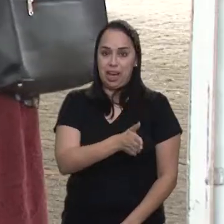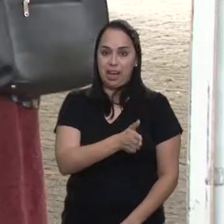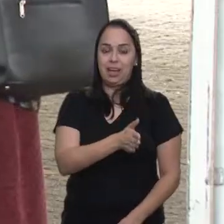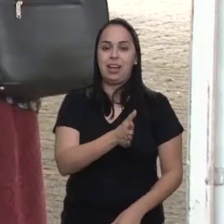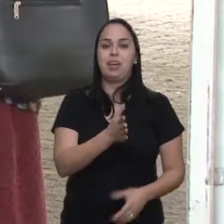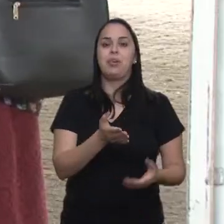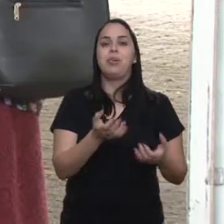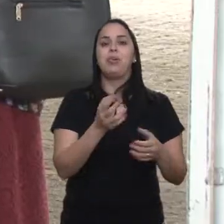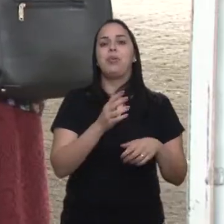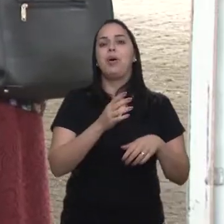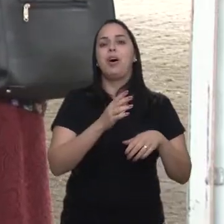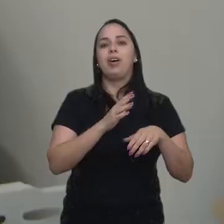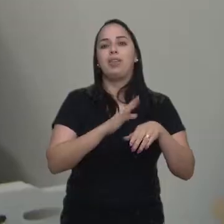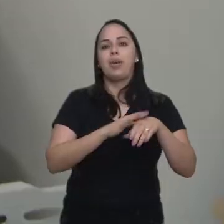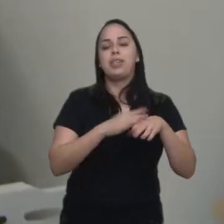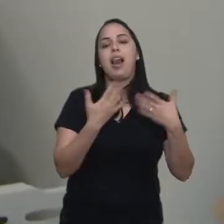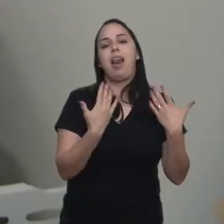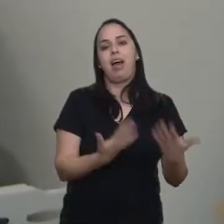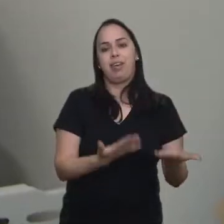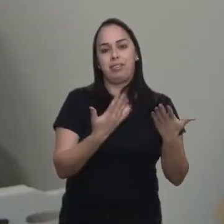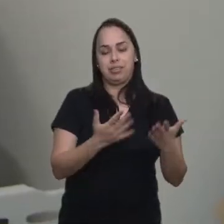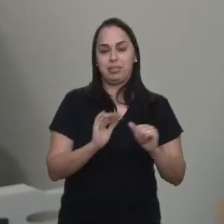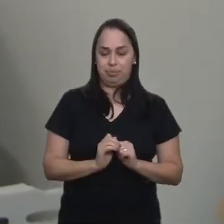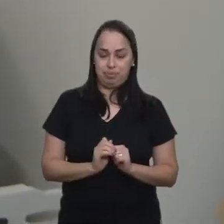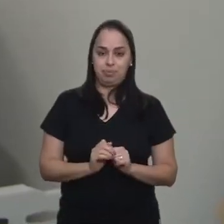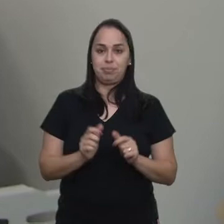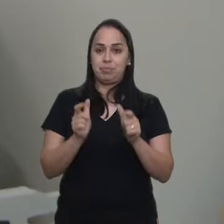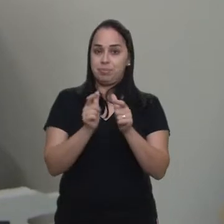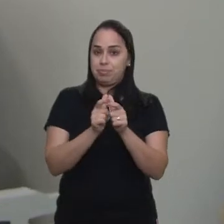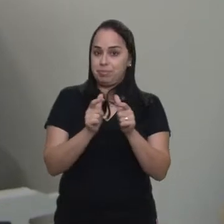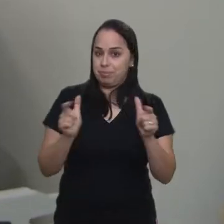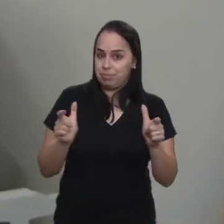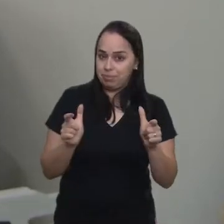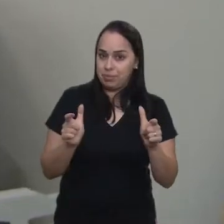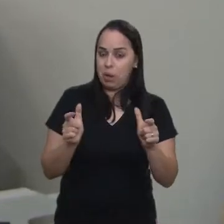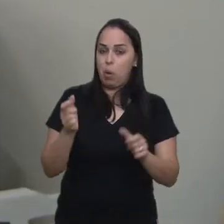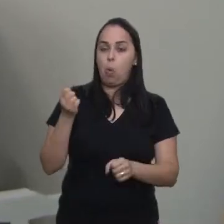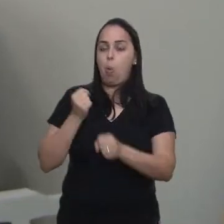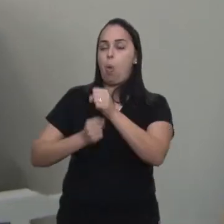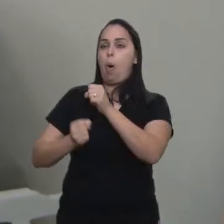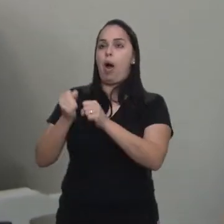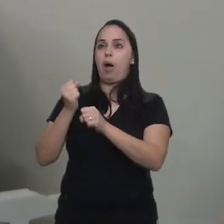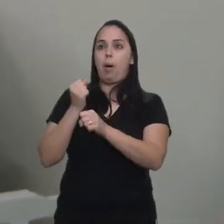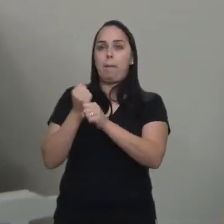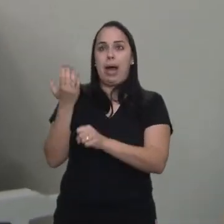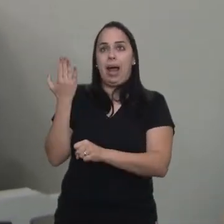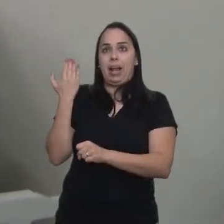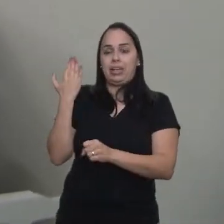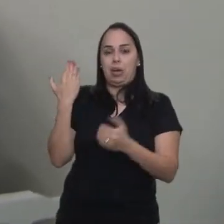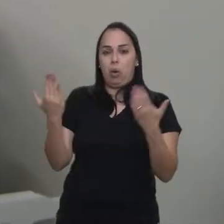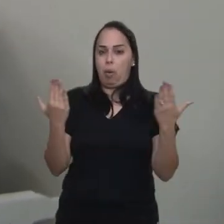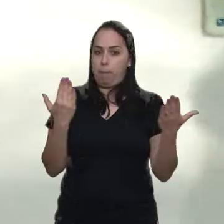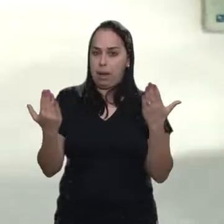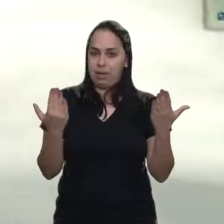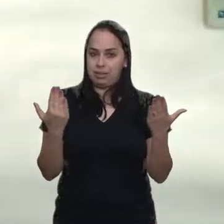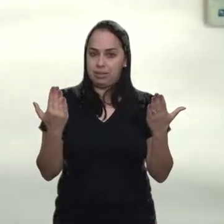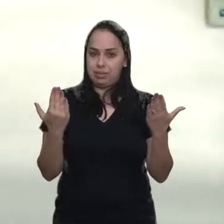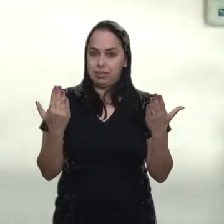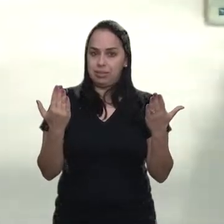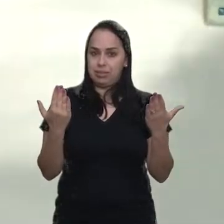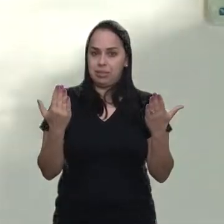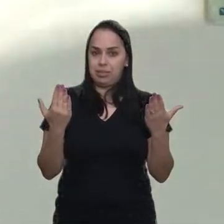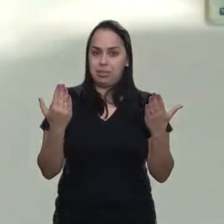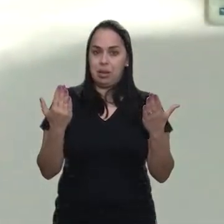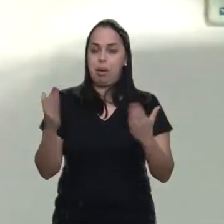é que, em janeiro deste ano, apesar de um aumento no número de casos se comparado ao mesmo período do ano passado, o número